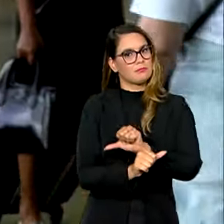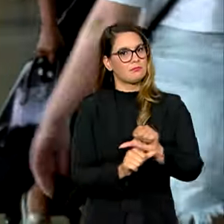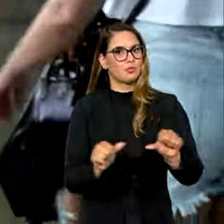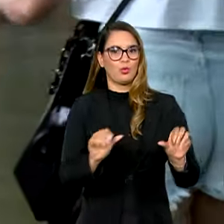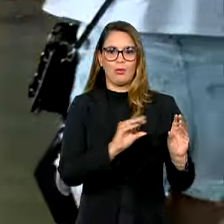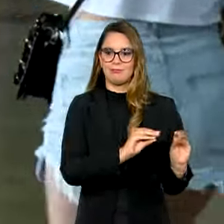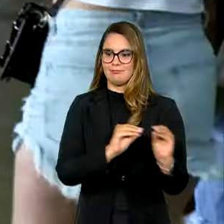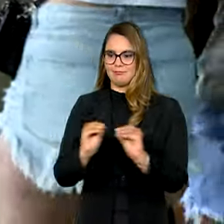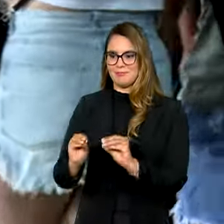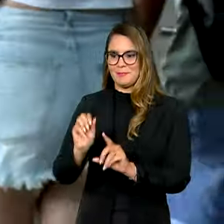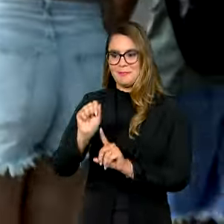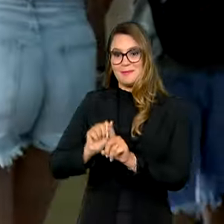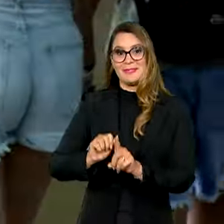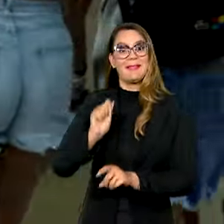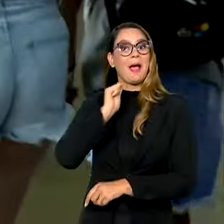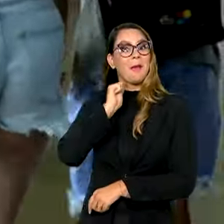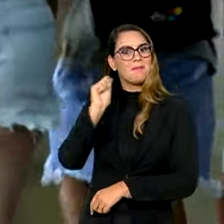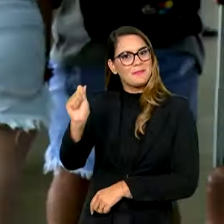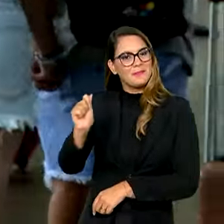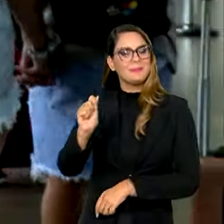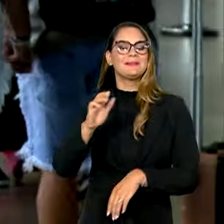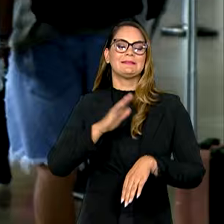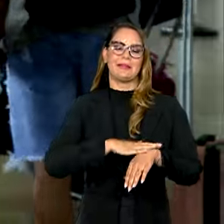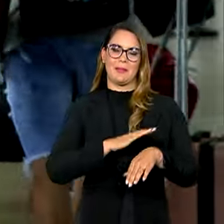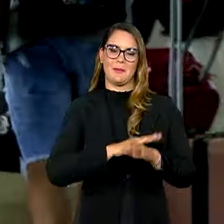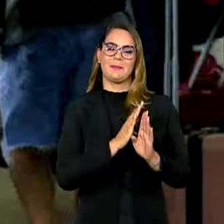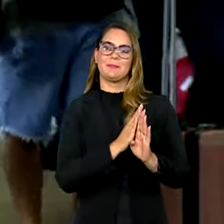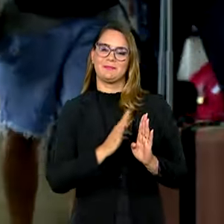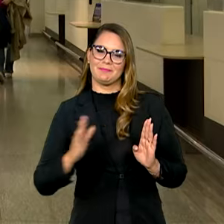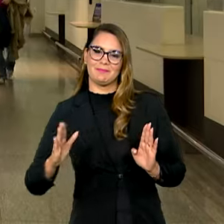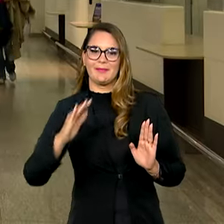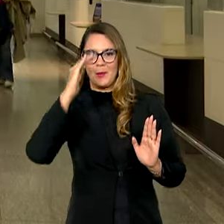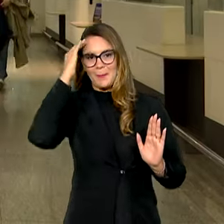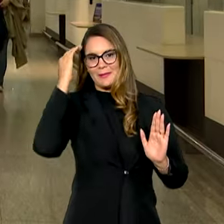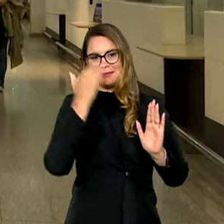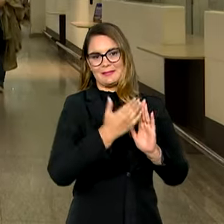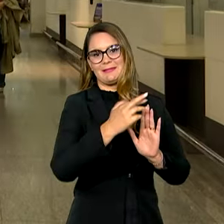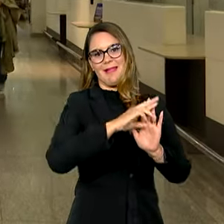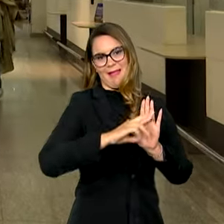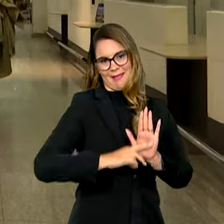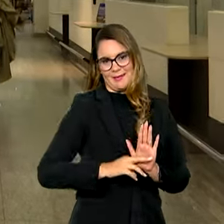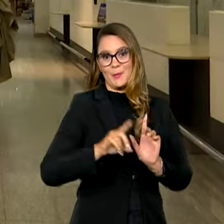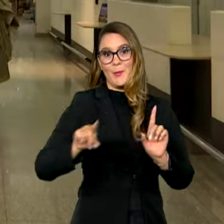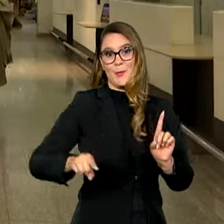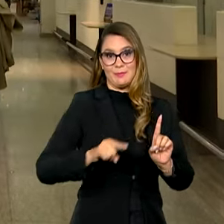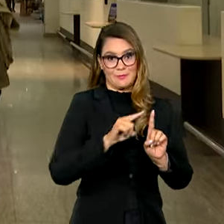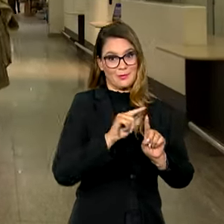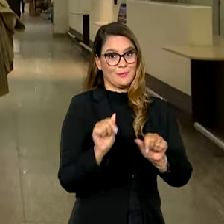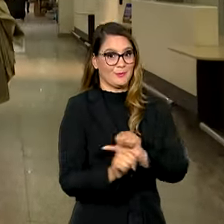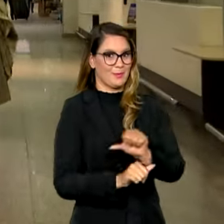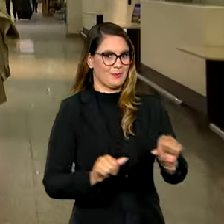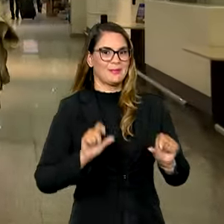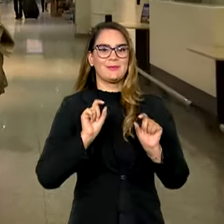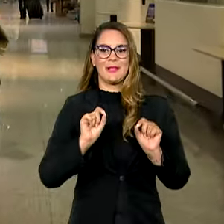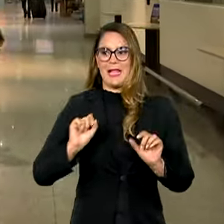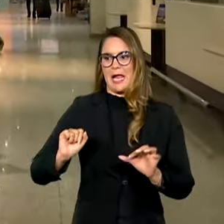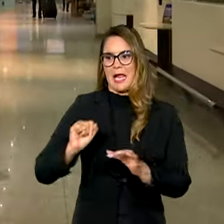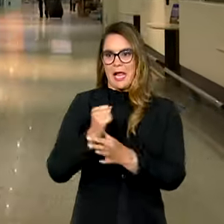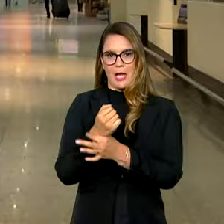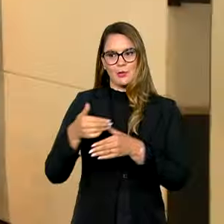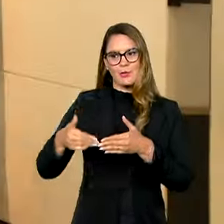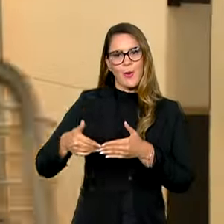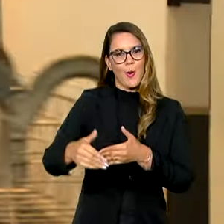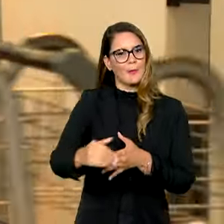desses países terão mais tempo para se ajustarem às regras. O objetivo com a mudança é garantir um início